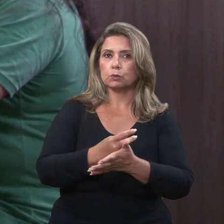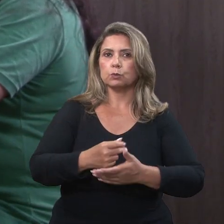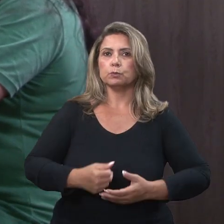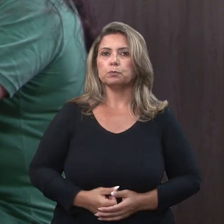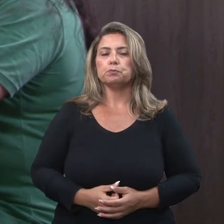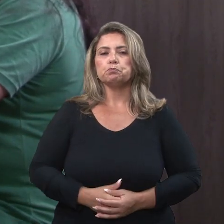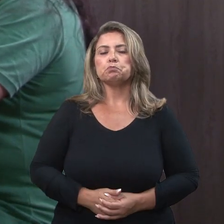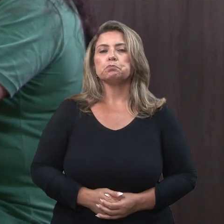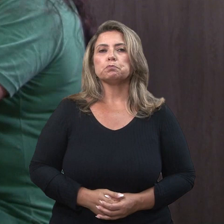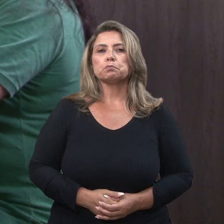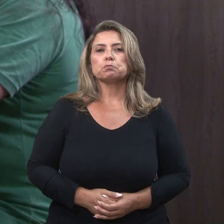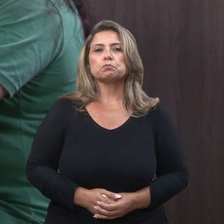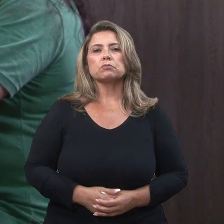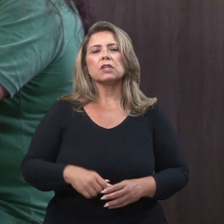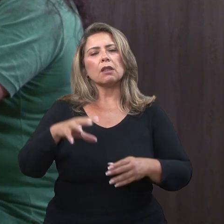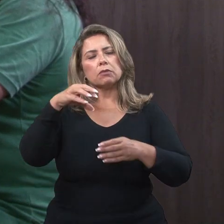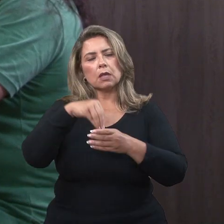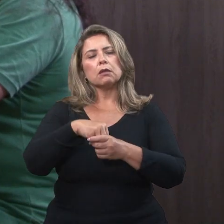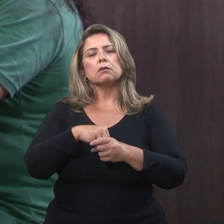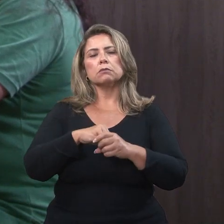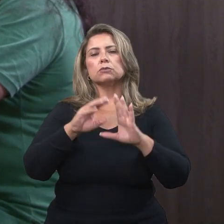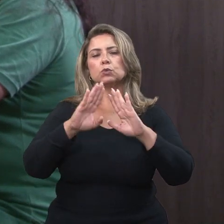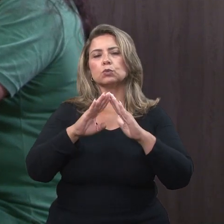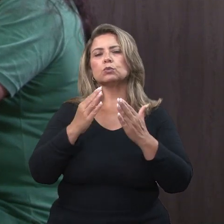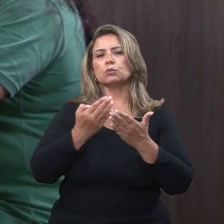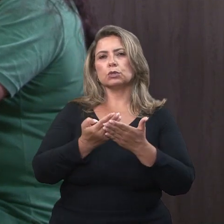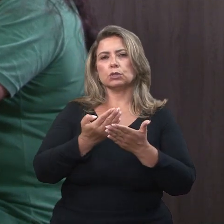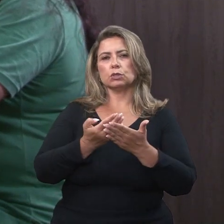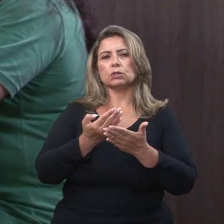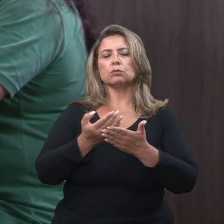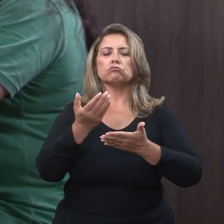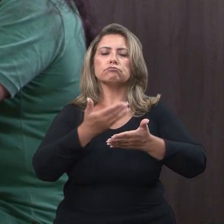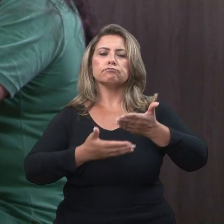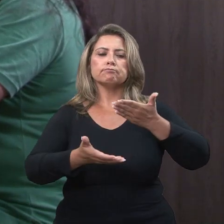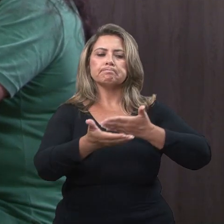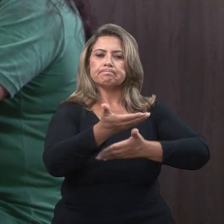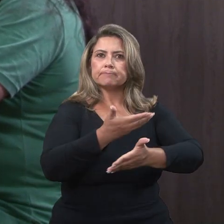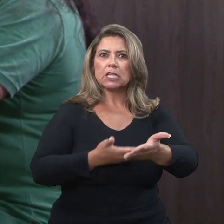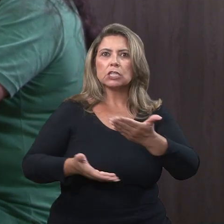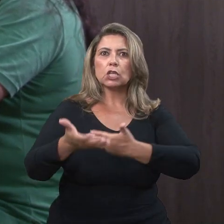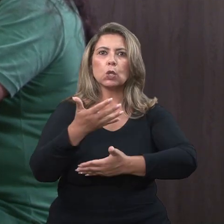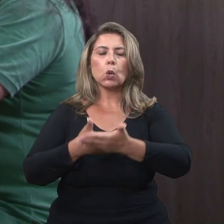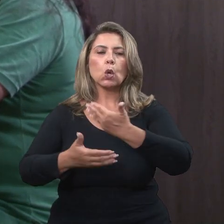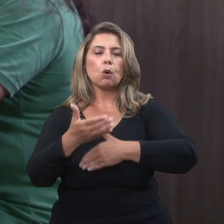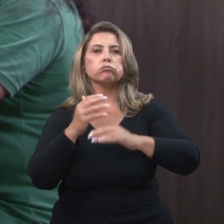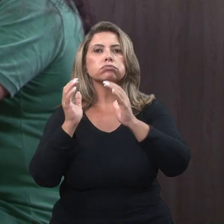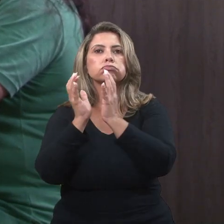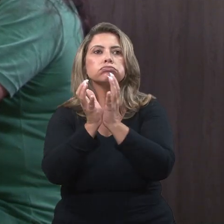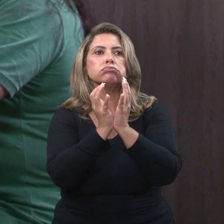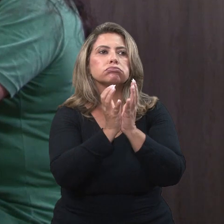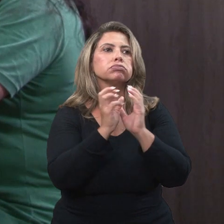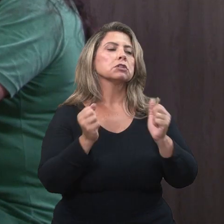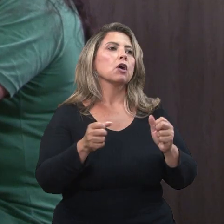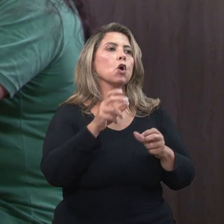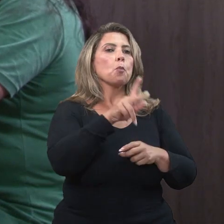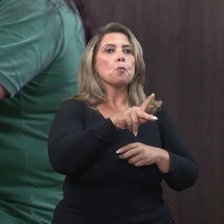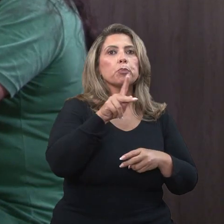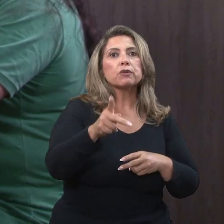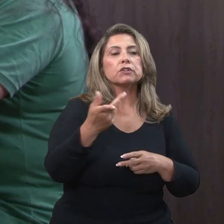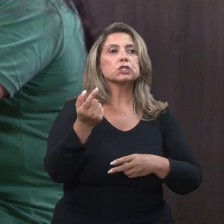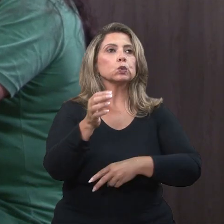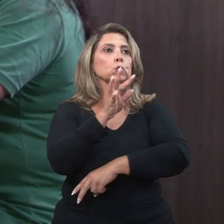ocorra na nossa escola, né? Que envolve a convivência de professores,